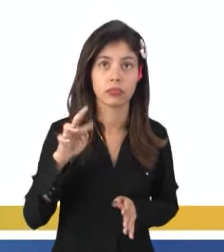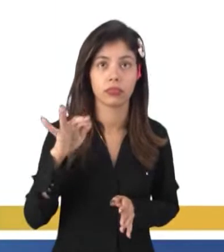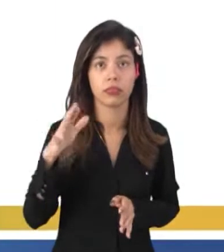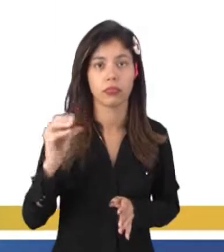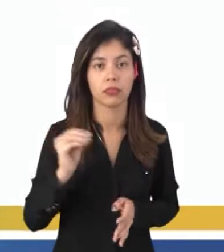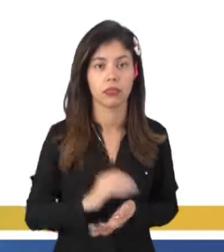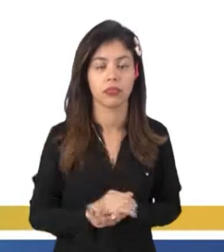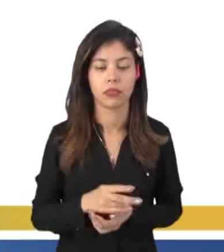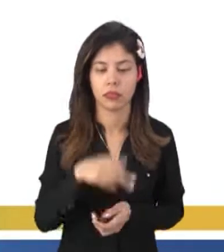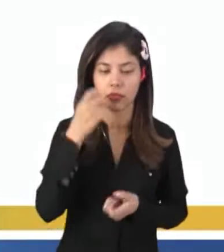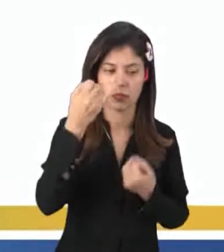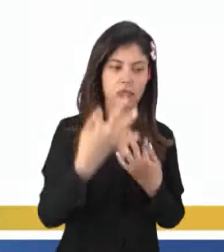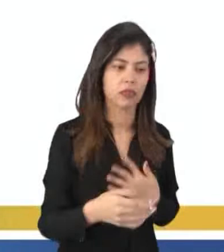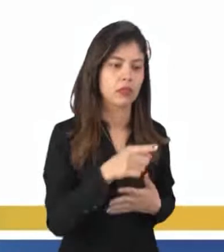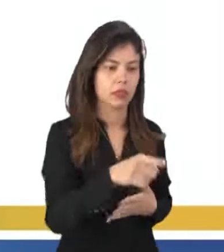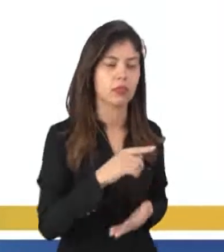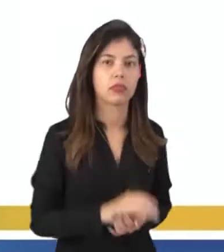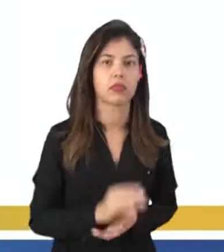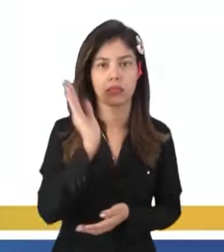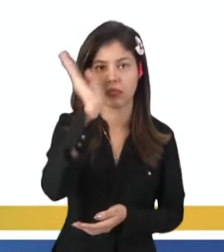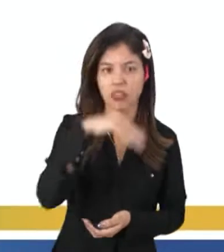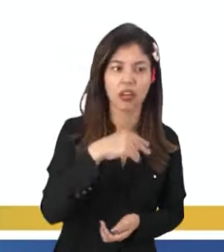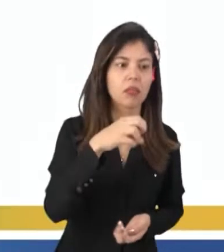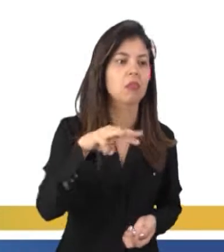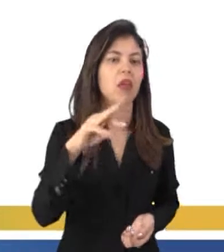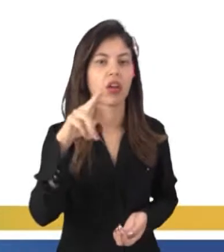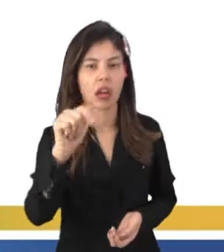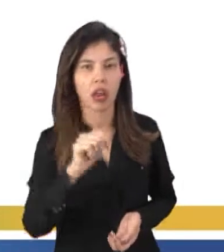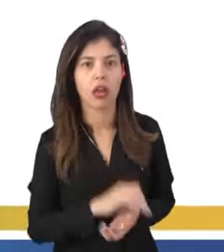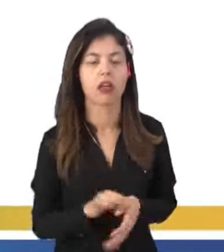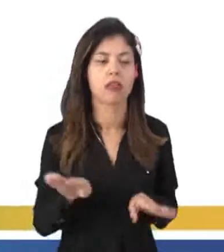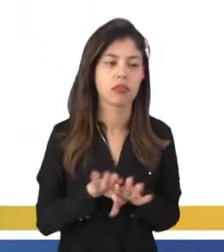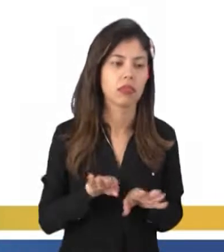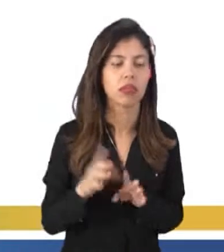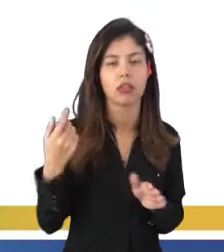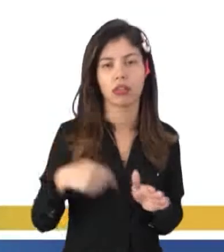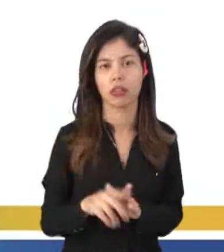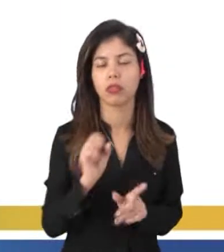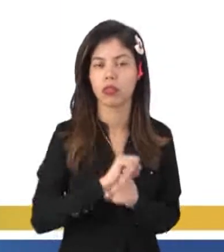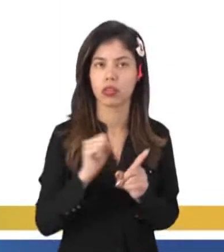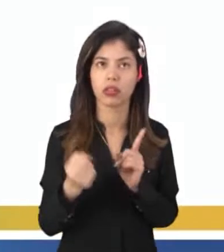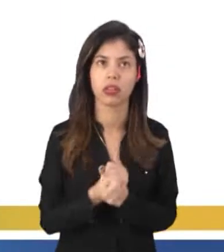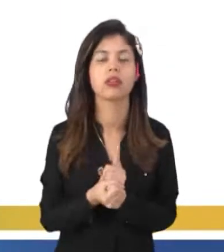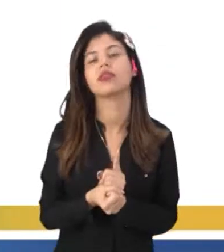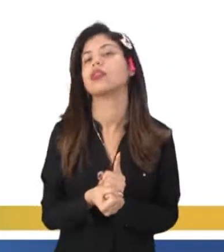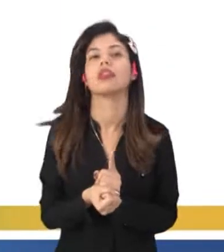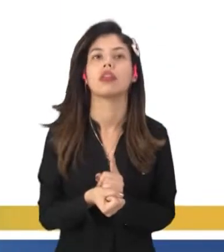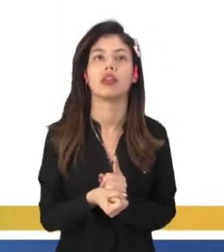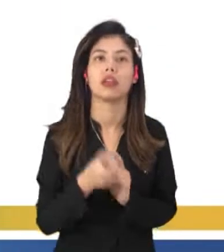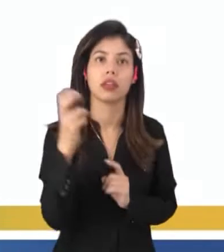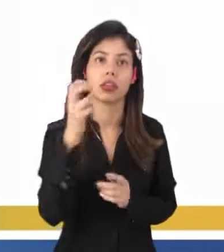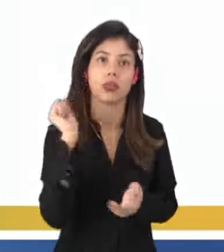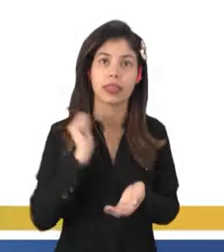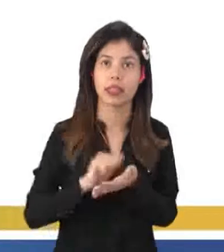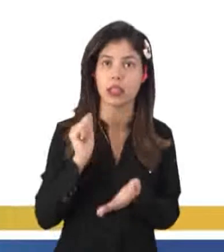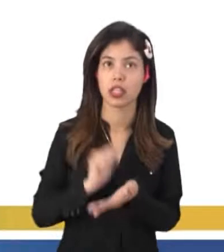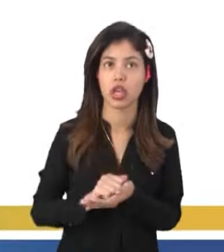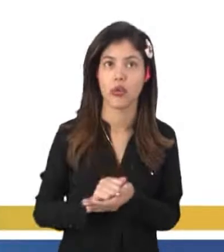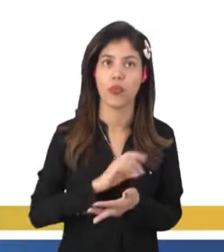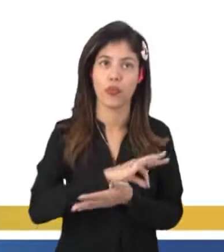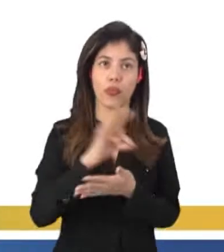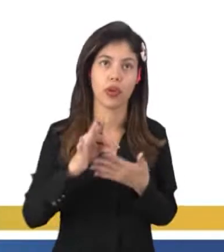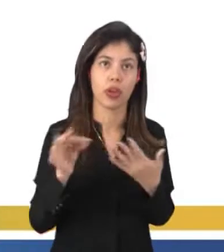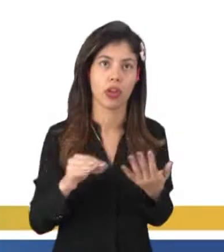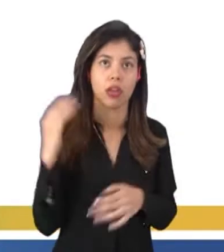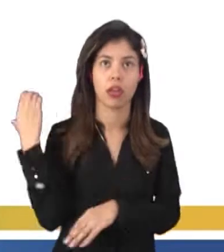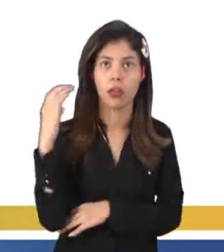religião para estar dizendo que ele está imoral ou que ele é moralista dentro de uma sociedade. Tá? No 5, descrição